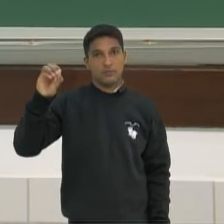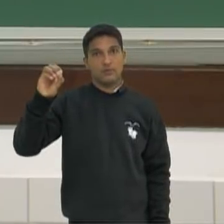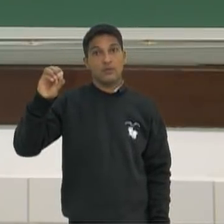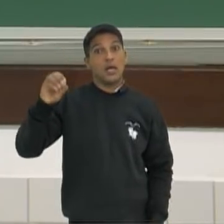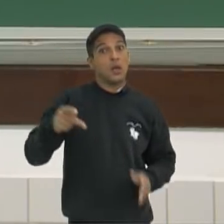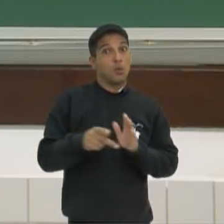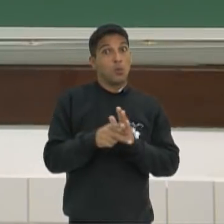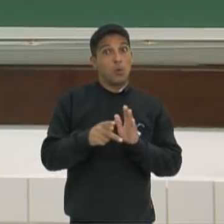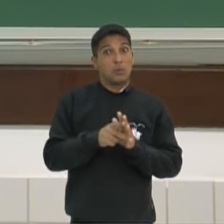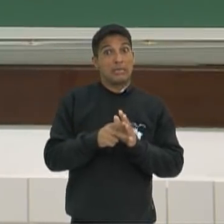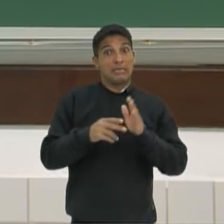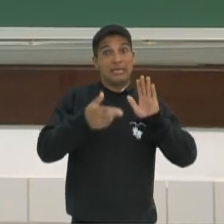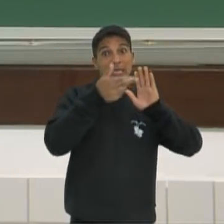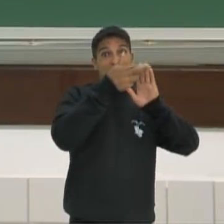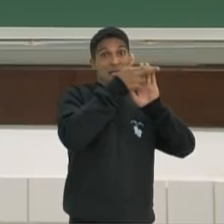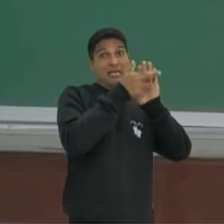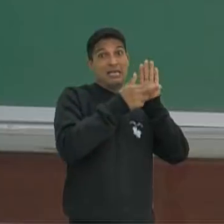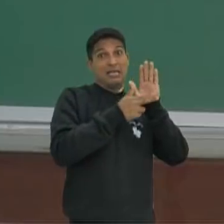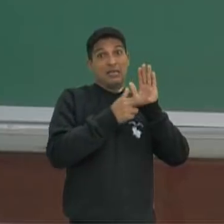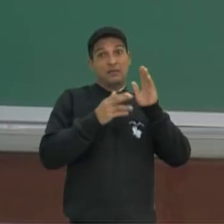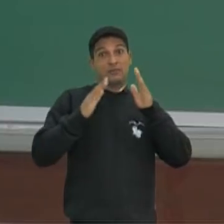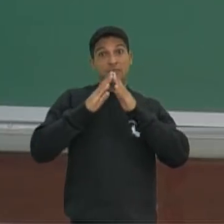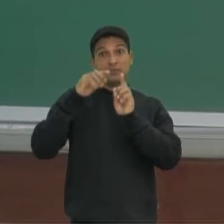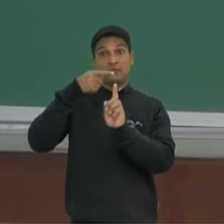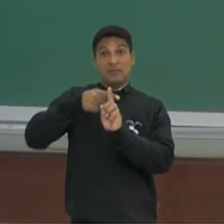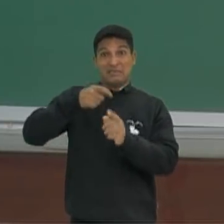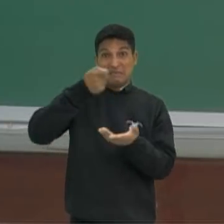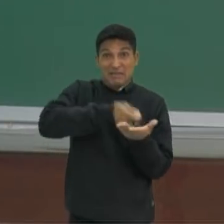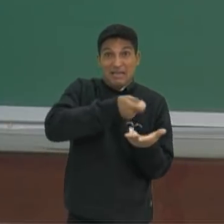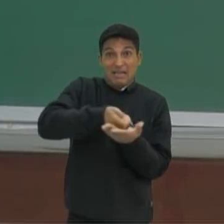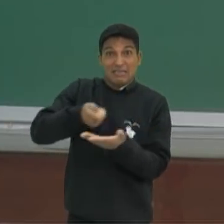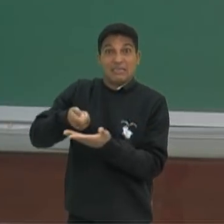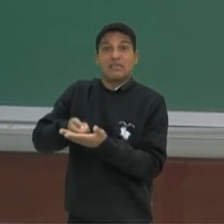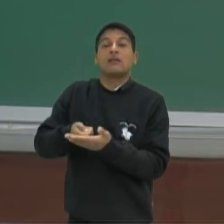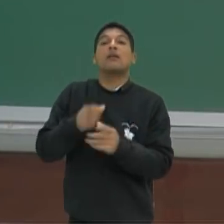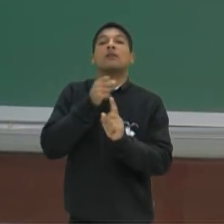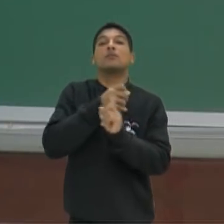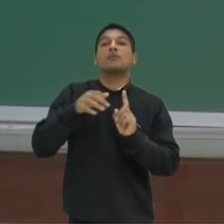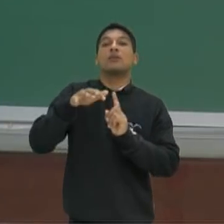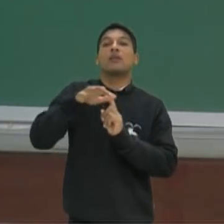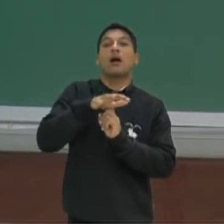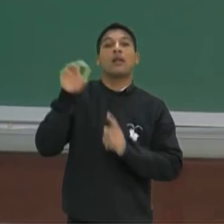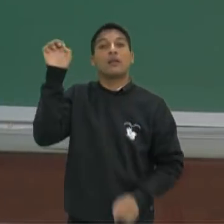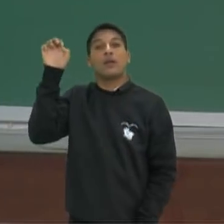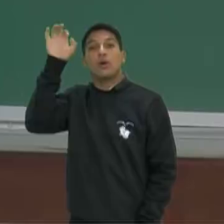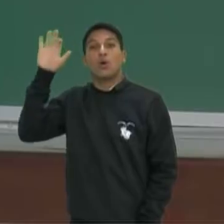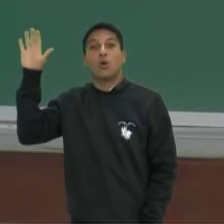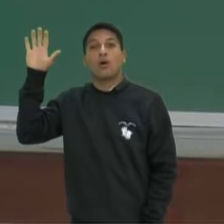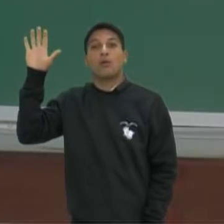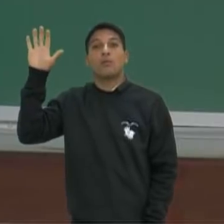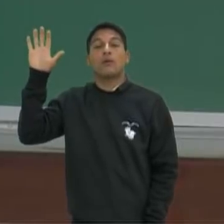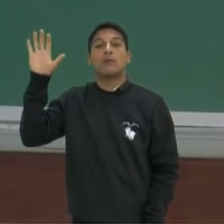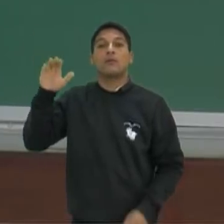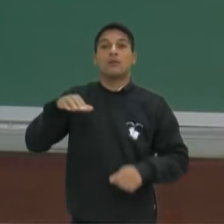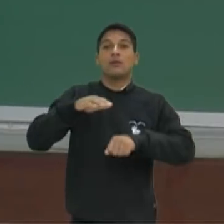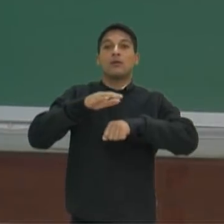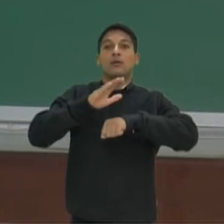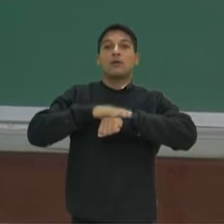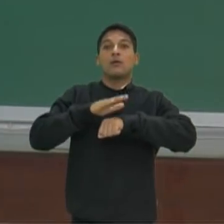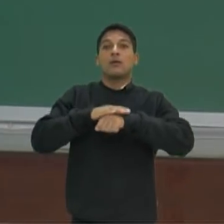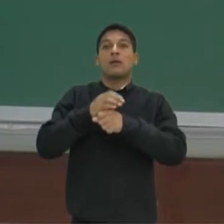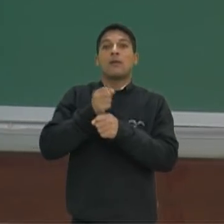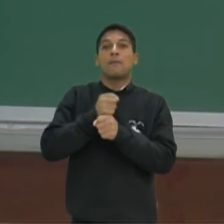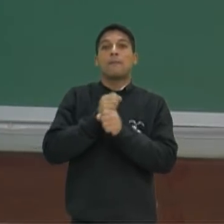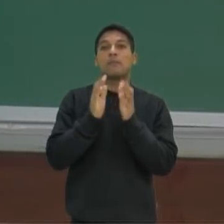Idade Média, mas eu acho que é interessante a gente também observar como é que as mulheres